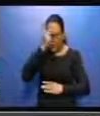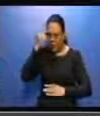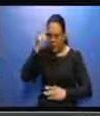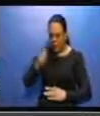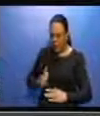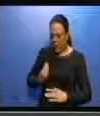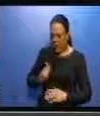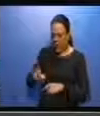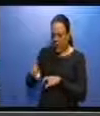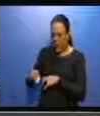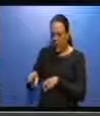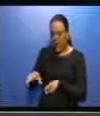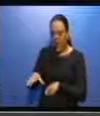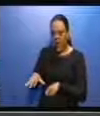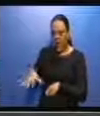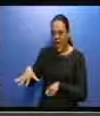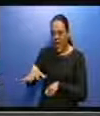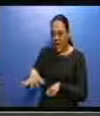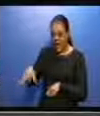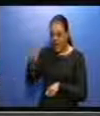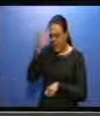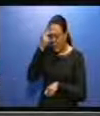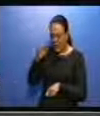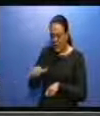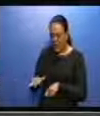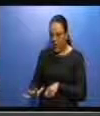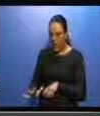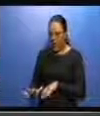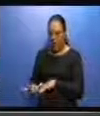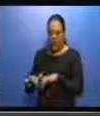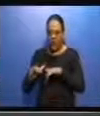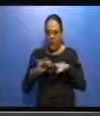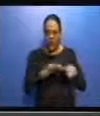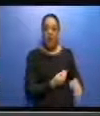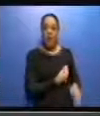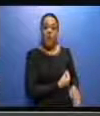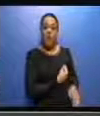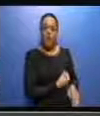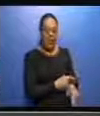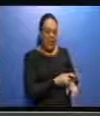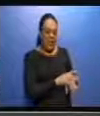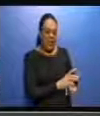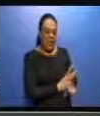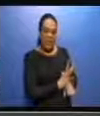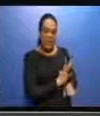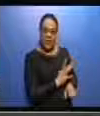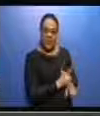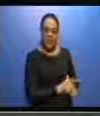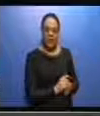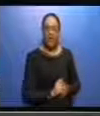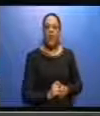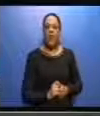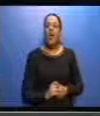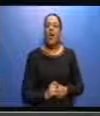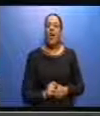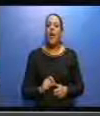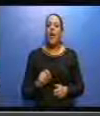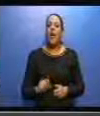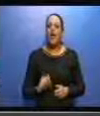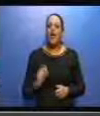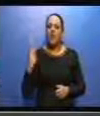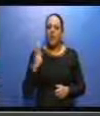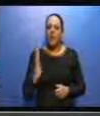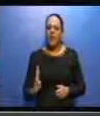e são vários fatores né que influenciam esse movimento que determinam esse movimento no brasil no caso em